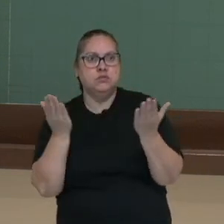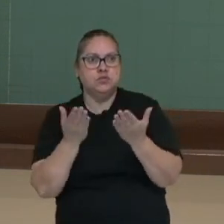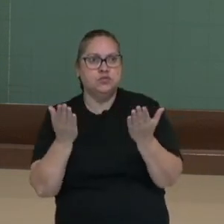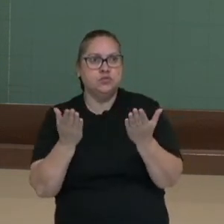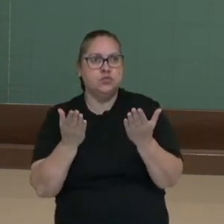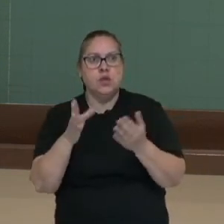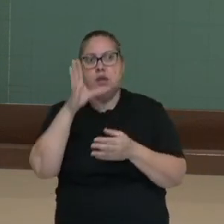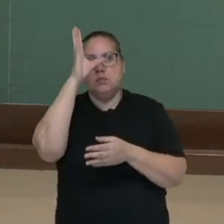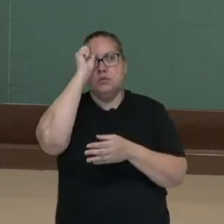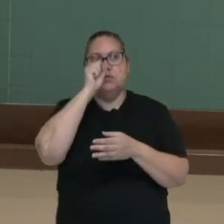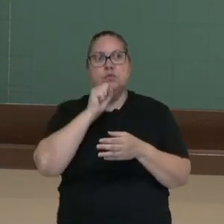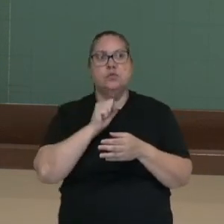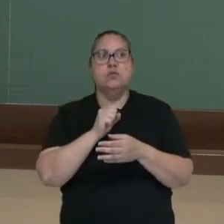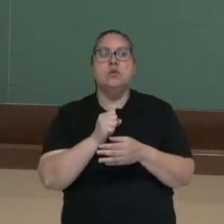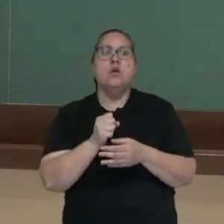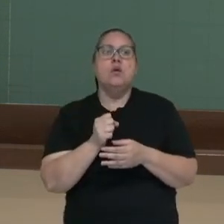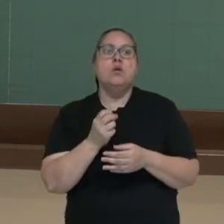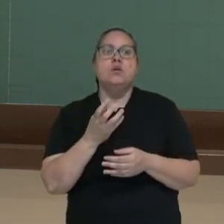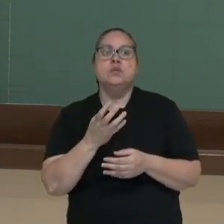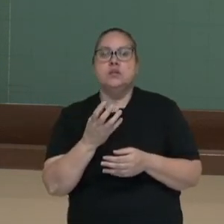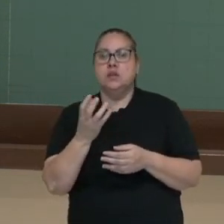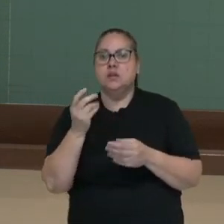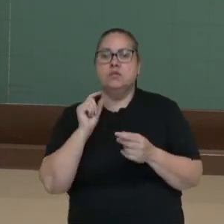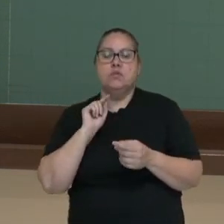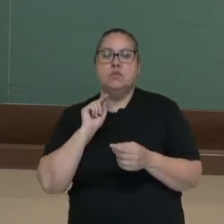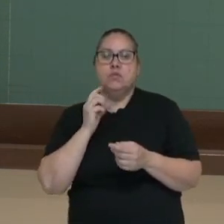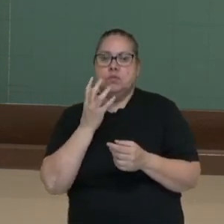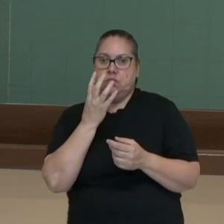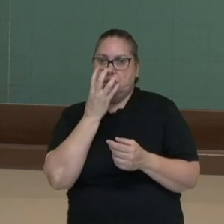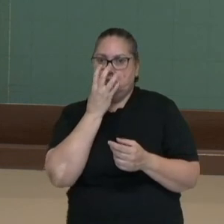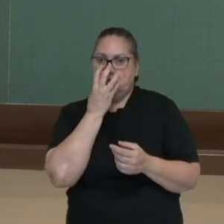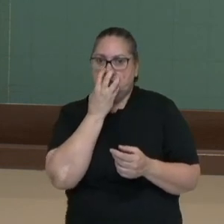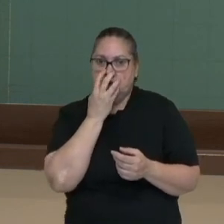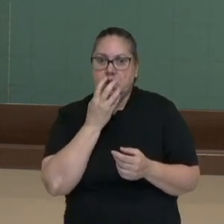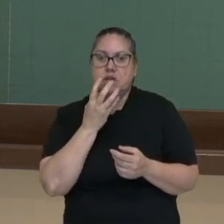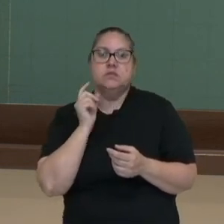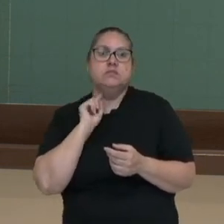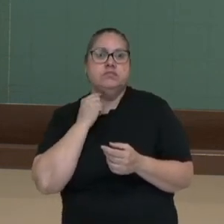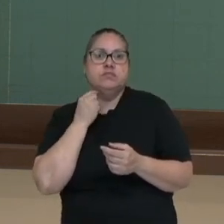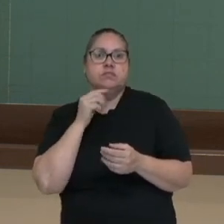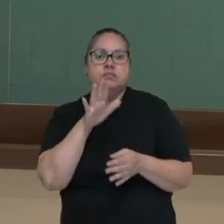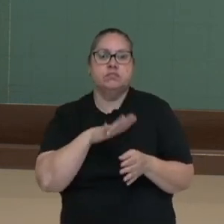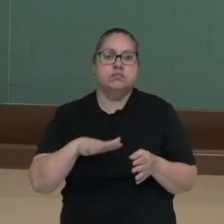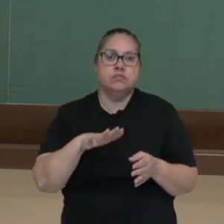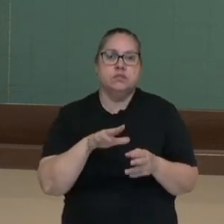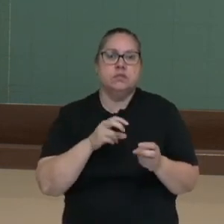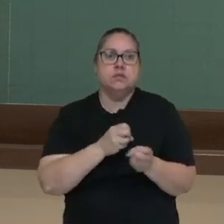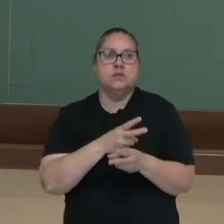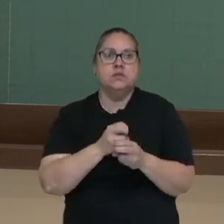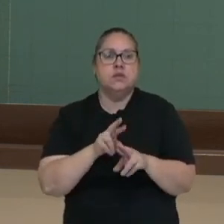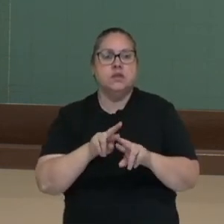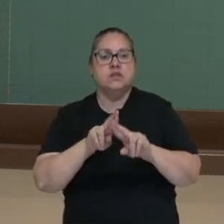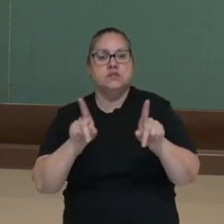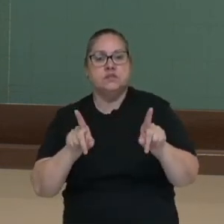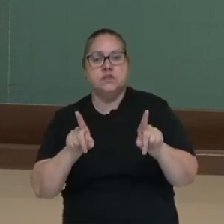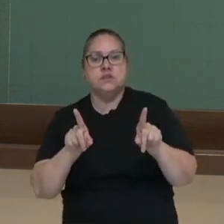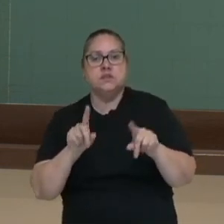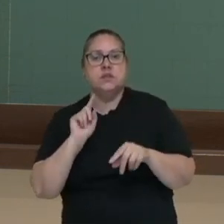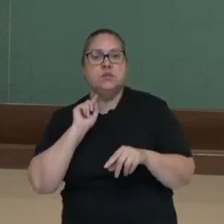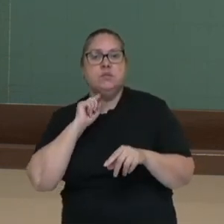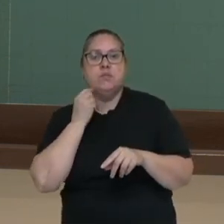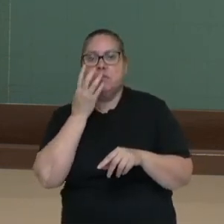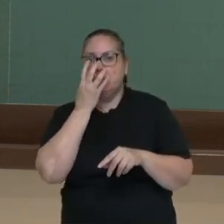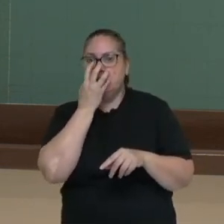né? Aprendemos sobre a contaminação das águas que existe na superfície terrestre, a diferença entre poluição e